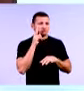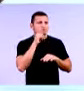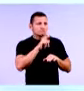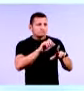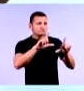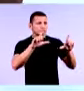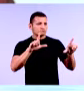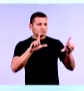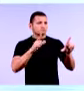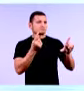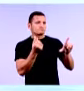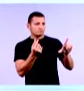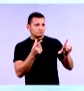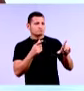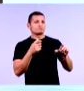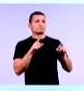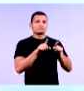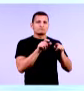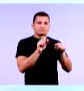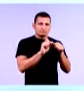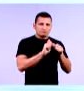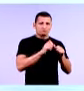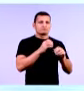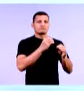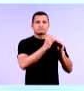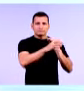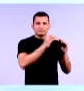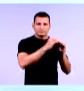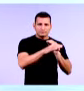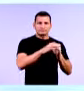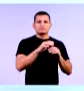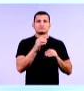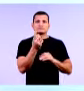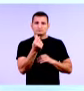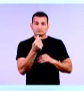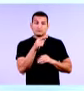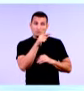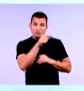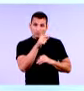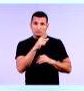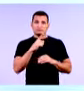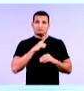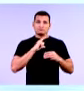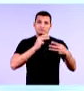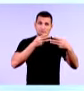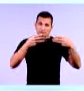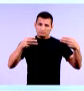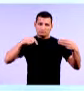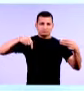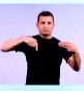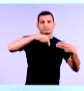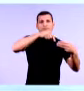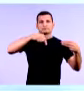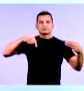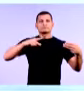saldo, faz transações bancárias. Esses dados estão passando na rede, certo?